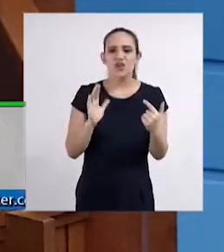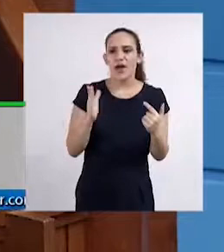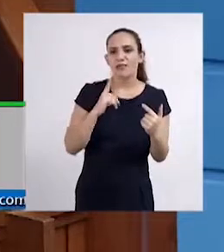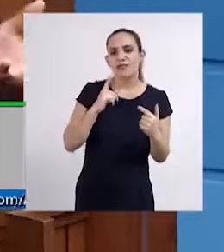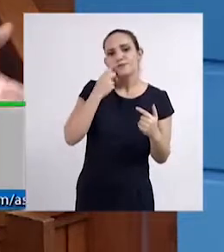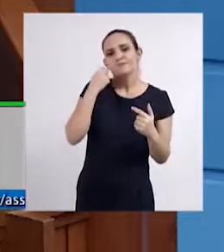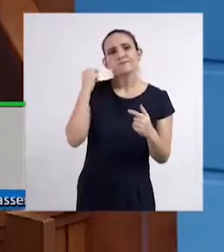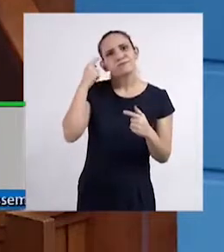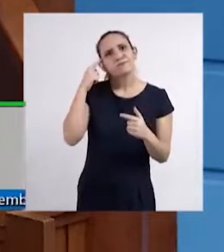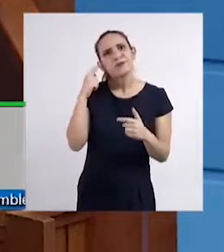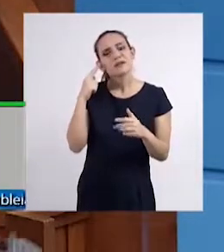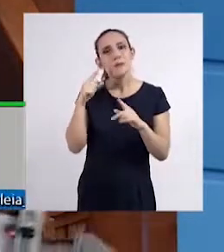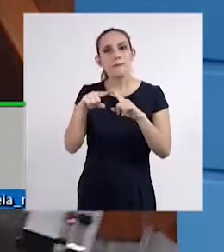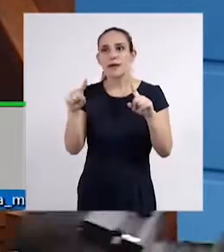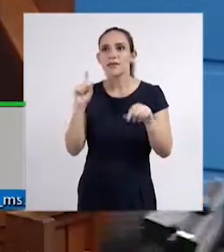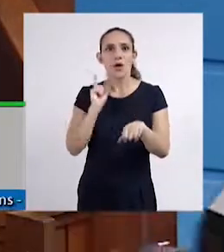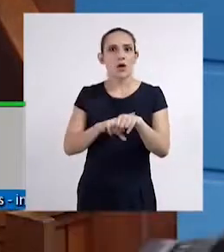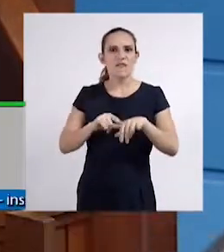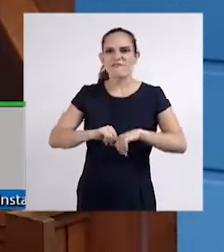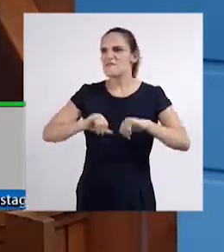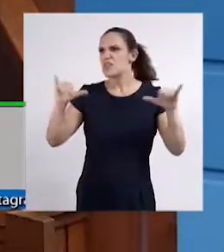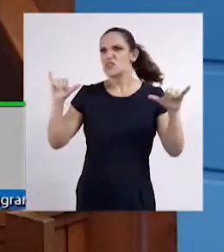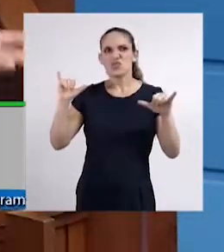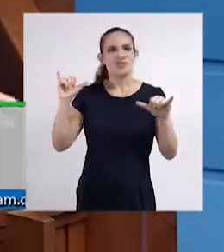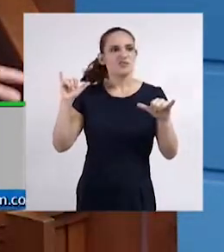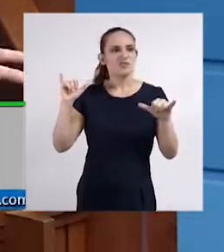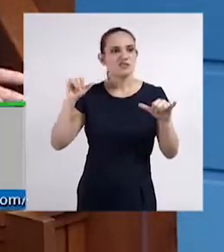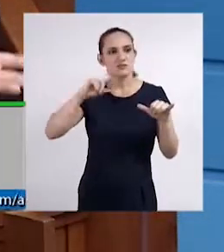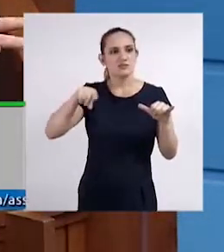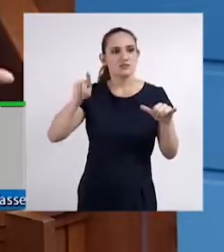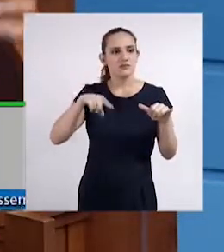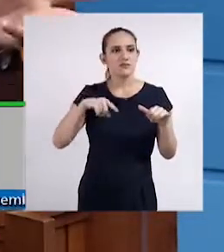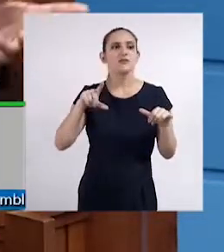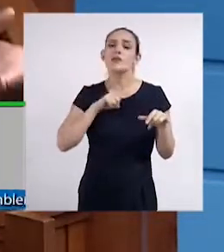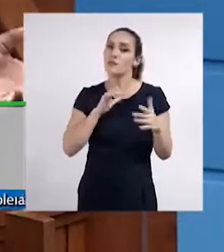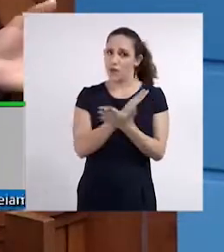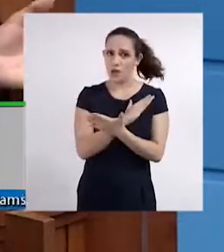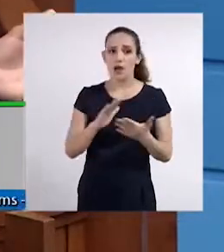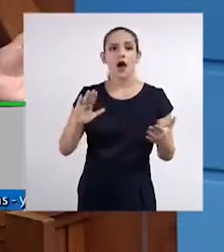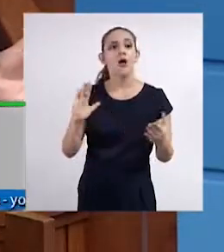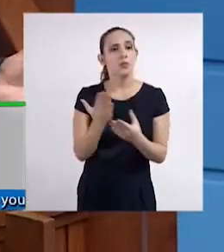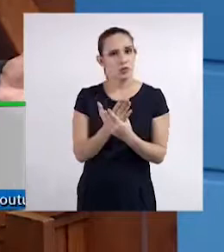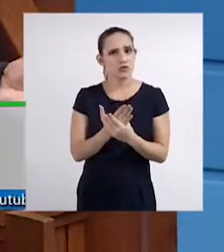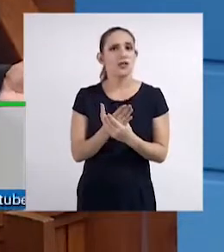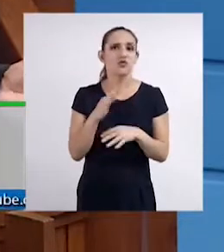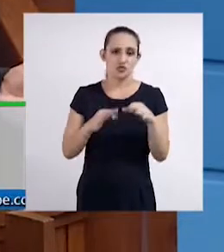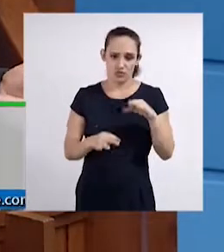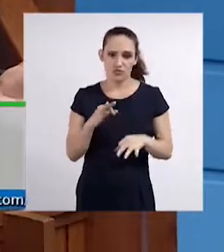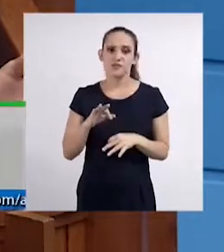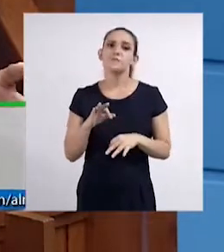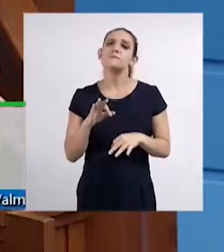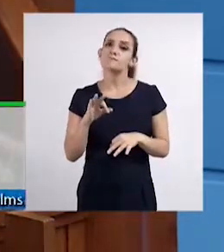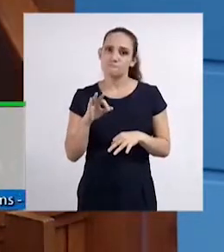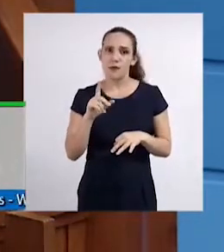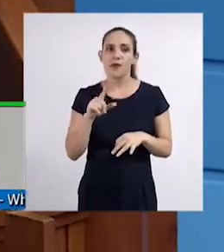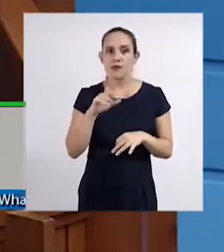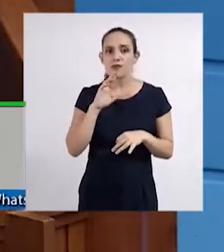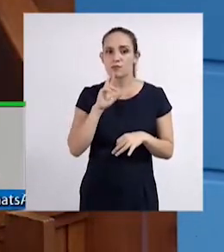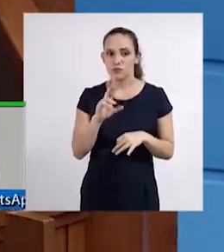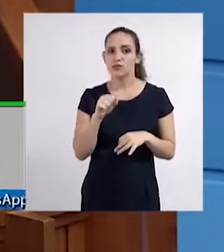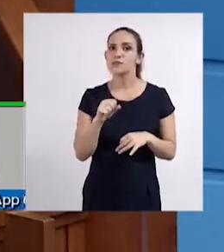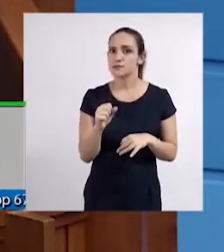e por conta de um anúncio desse, inclusive algumas ações na justiça também que ele ia ter que enfrentar, na minha